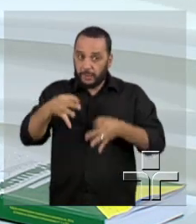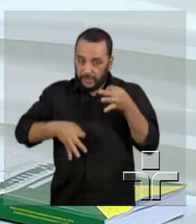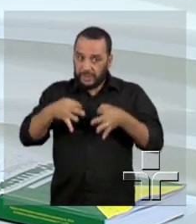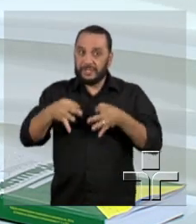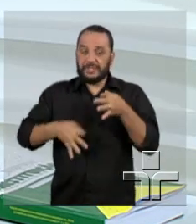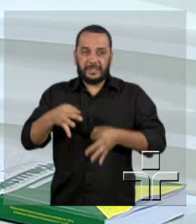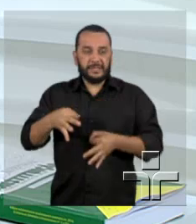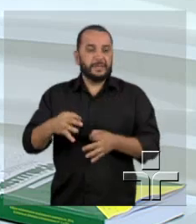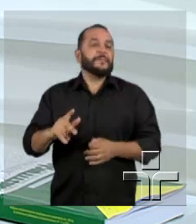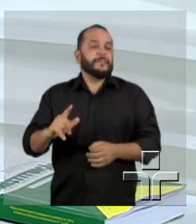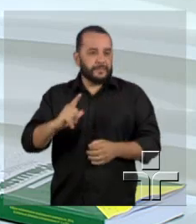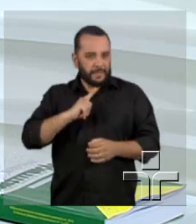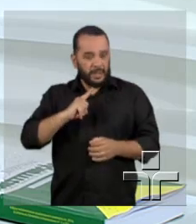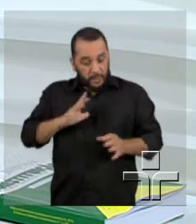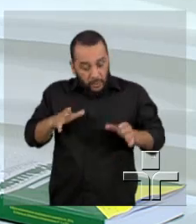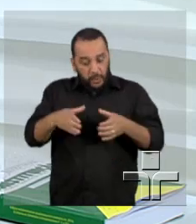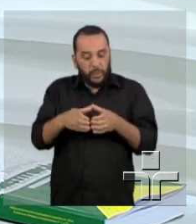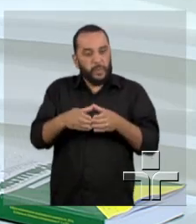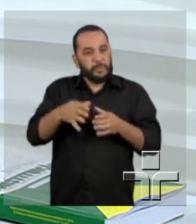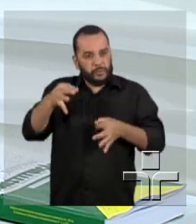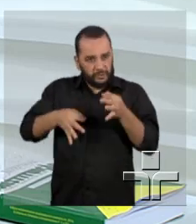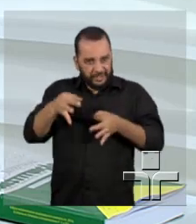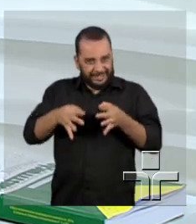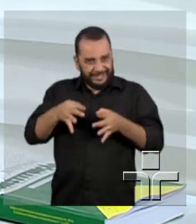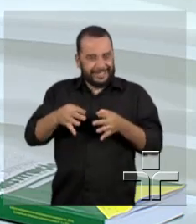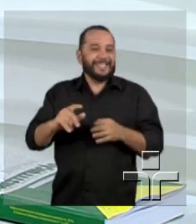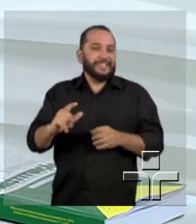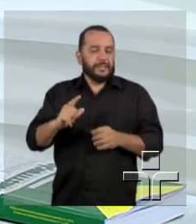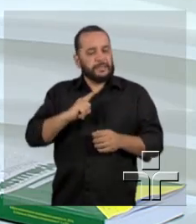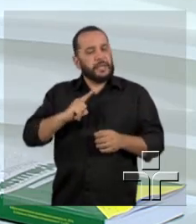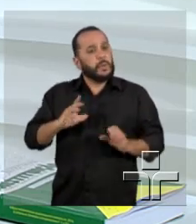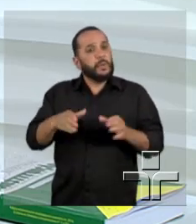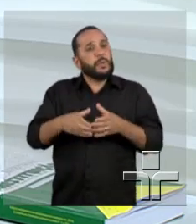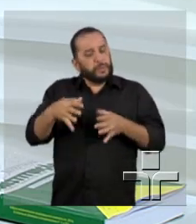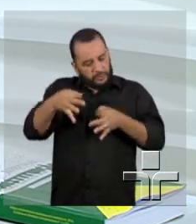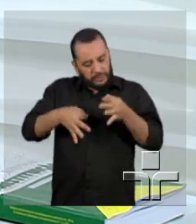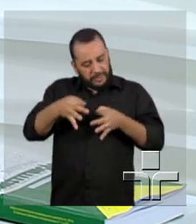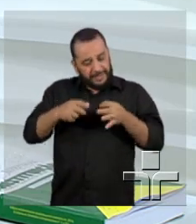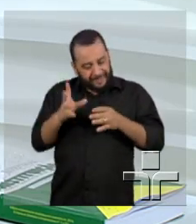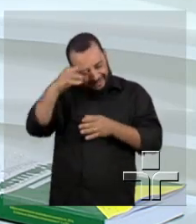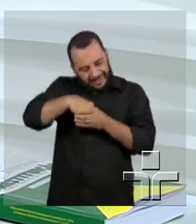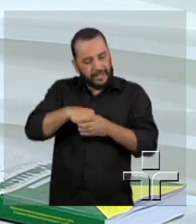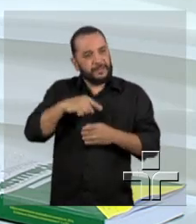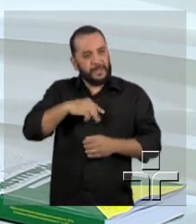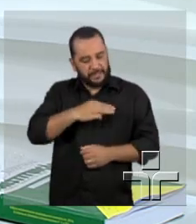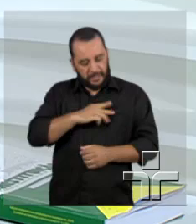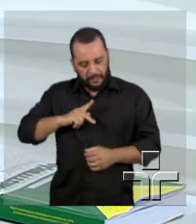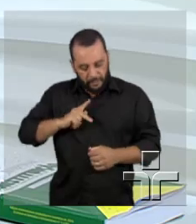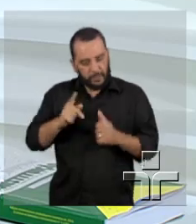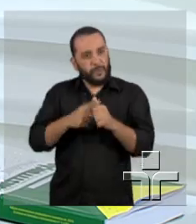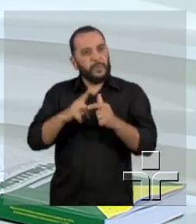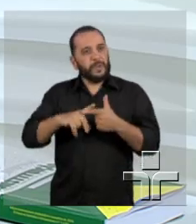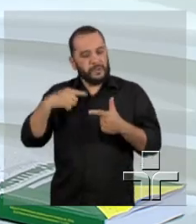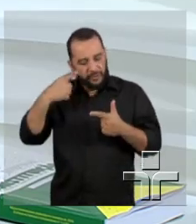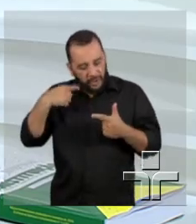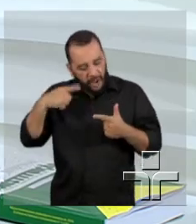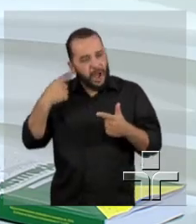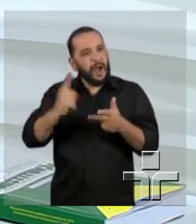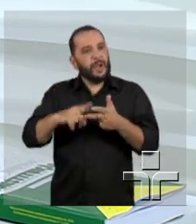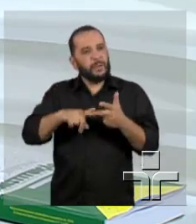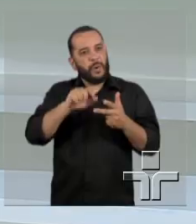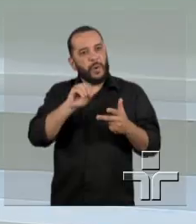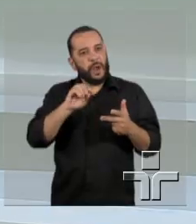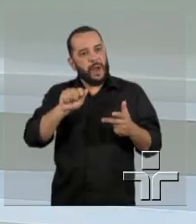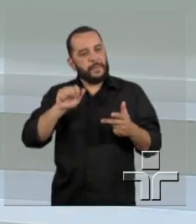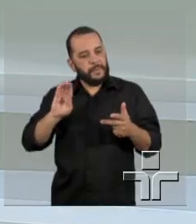judiciário com sistema de justiça. Do sistema de justiça fazem parte o Ministério Público, a Defensoria Pública, a